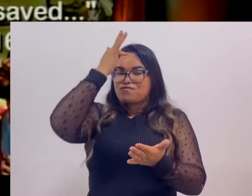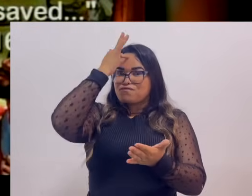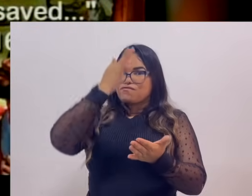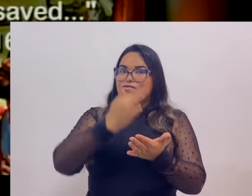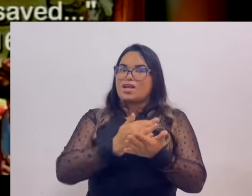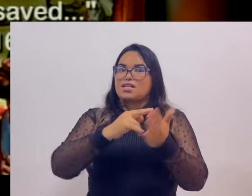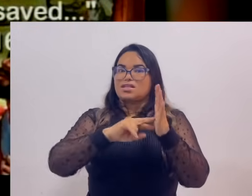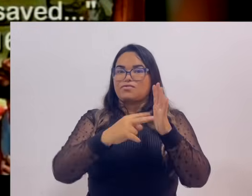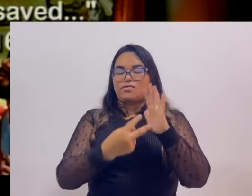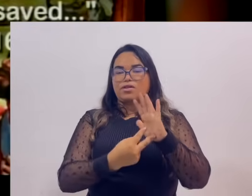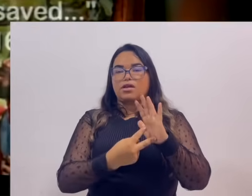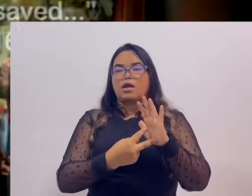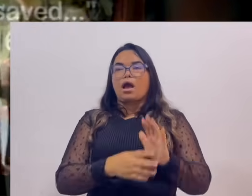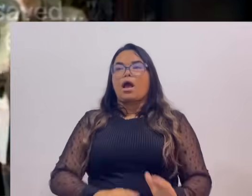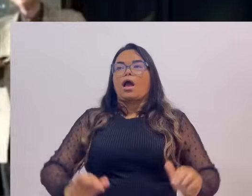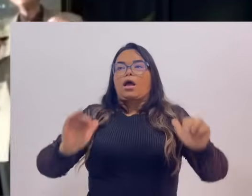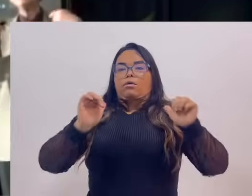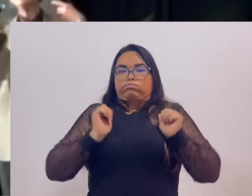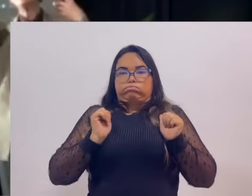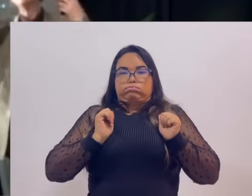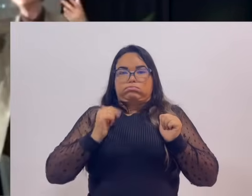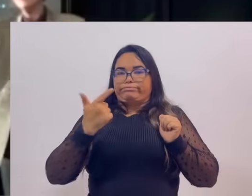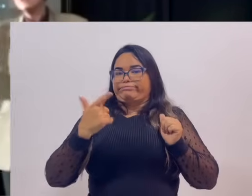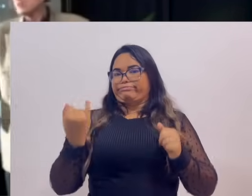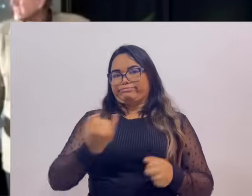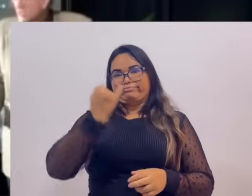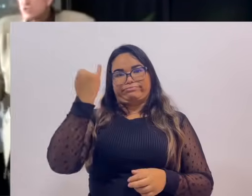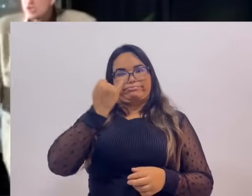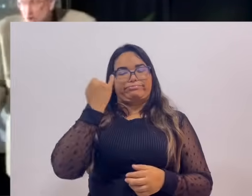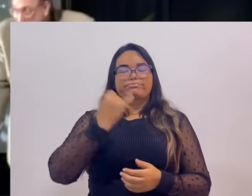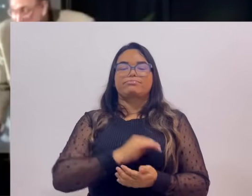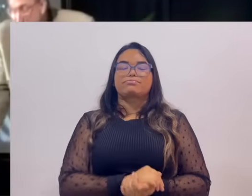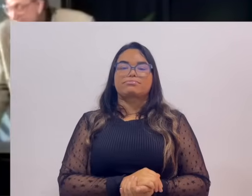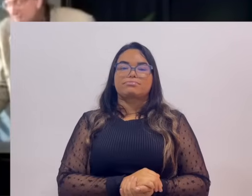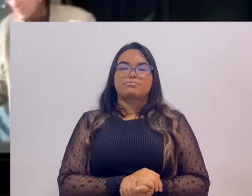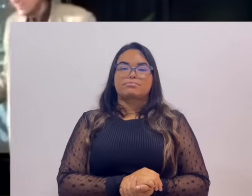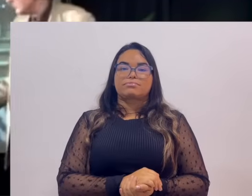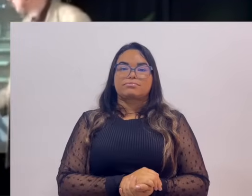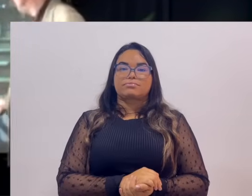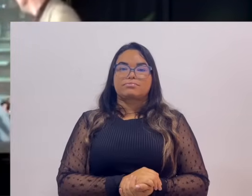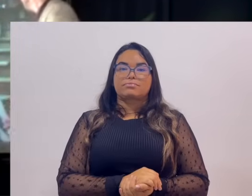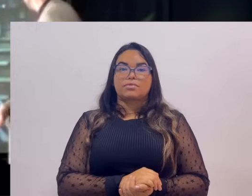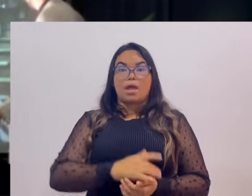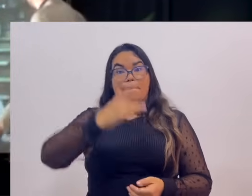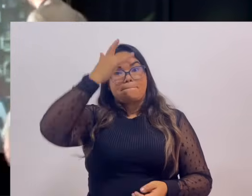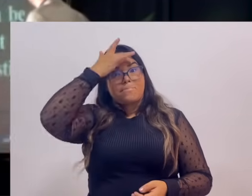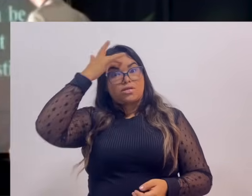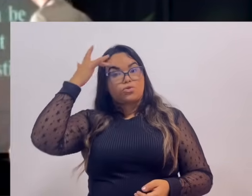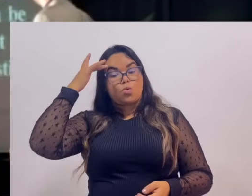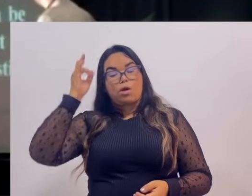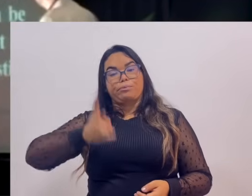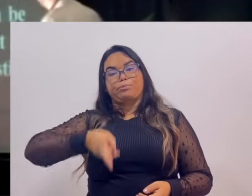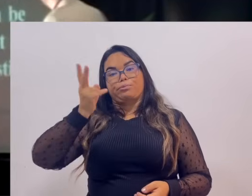mas acreditar é fé e a fé sem fazer algo sem obras é inútil